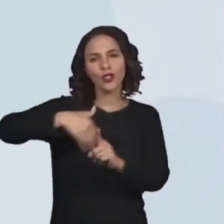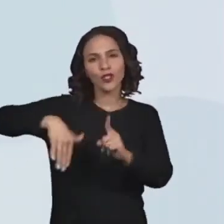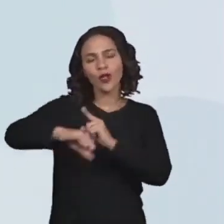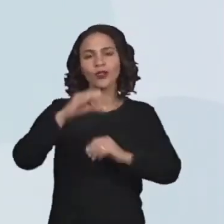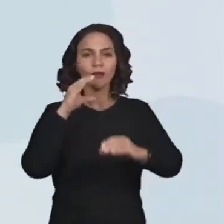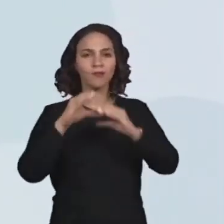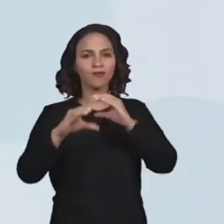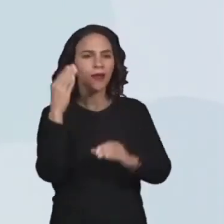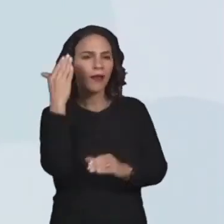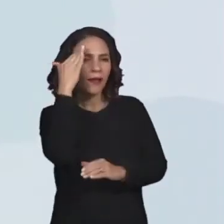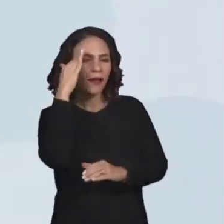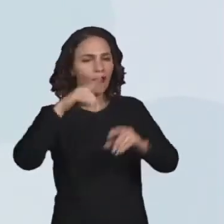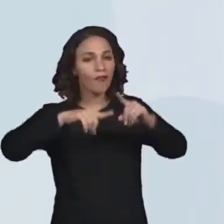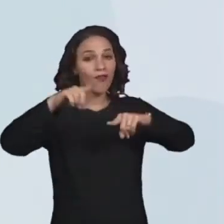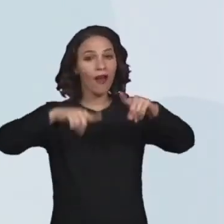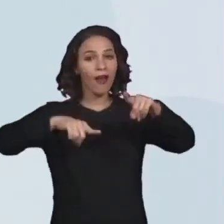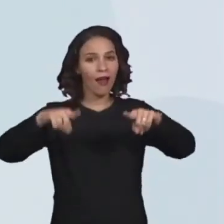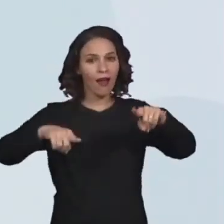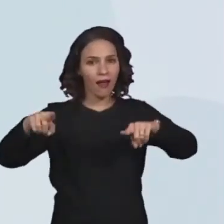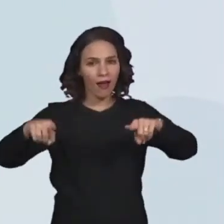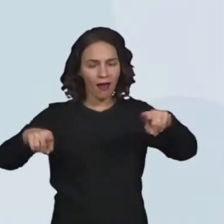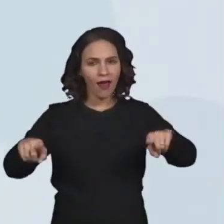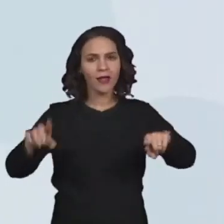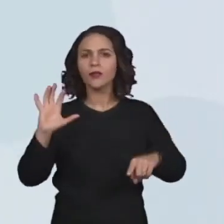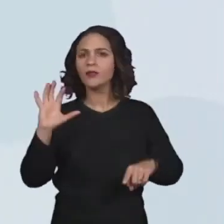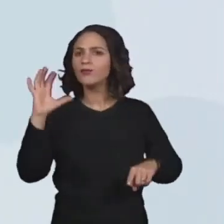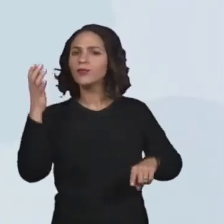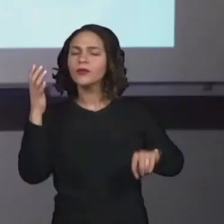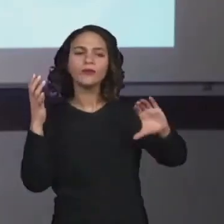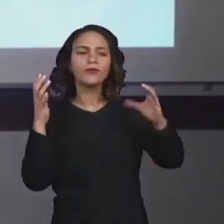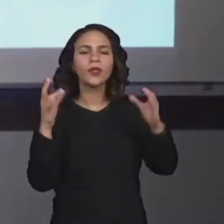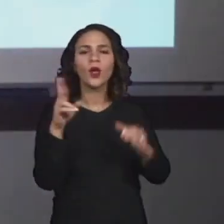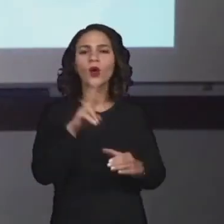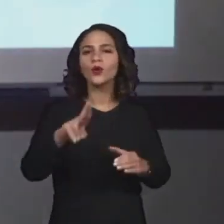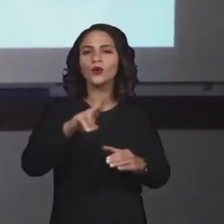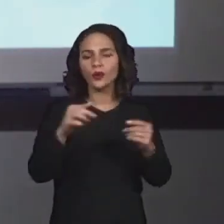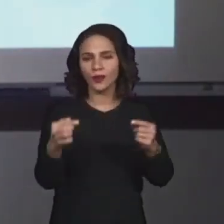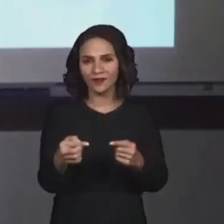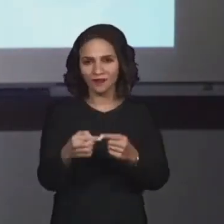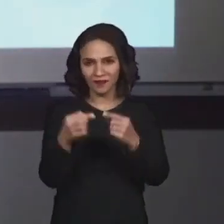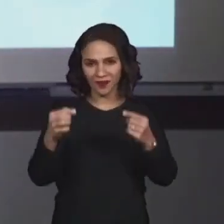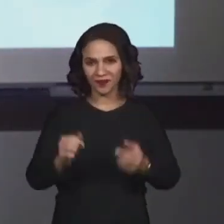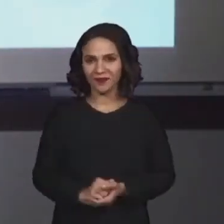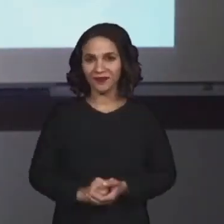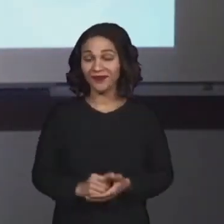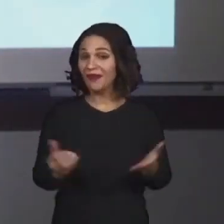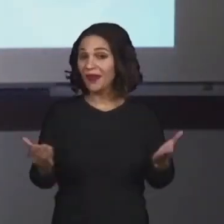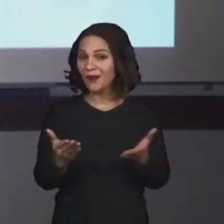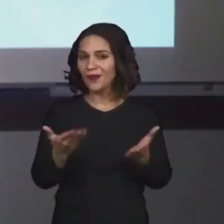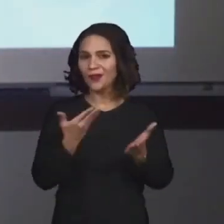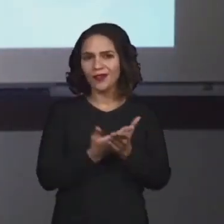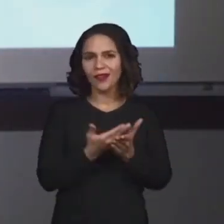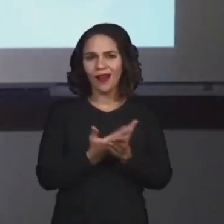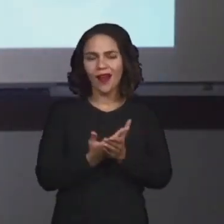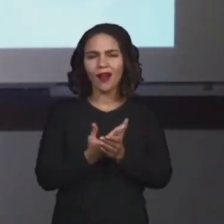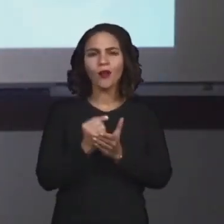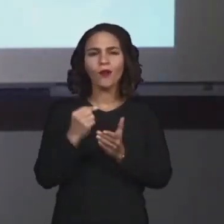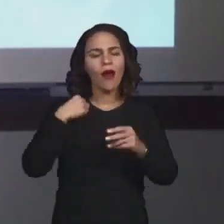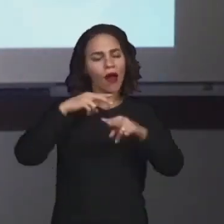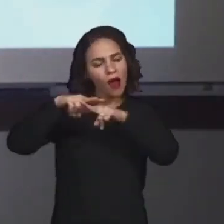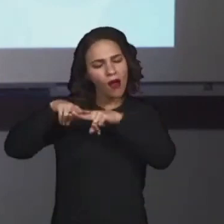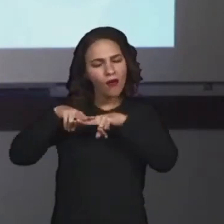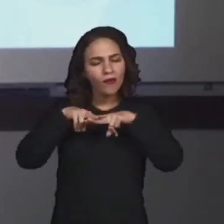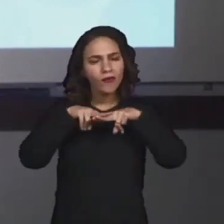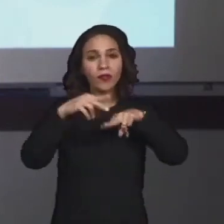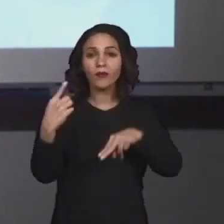variação linguística nas diferentes situações de uso. Na aula de hoje, nós vamos retomar um conteúdo que nós já vimos